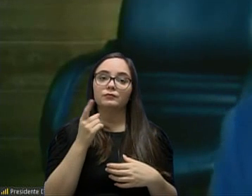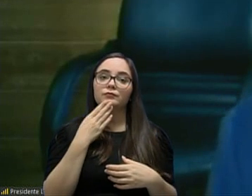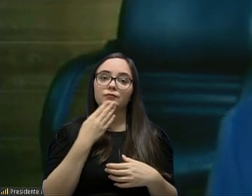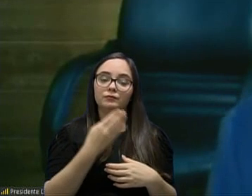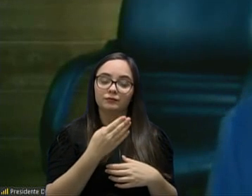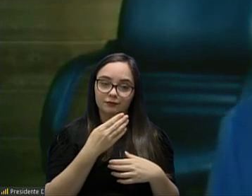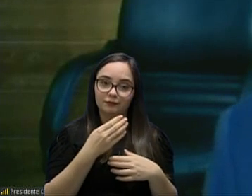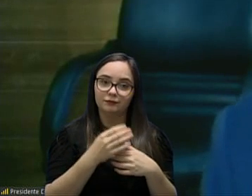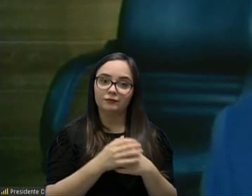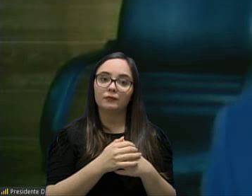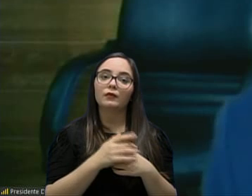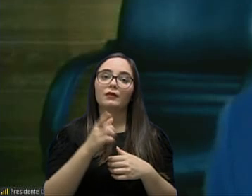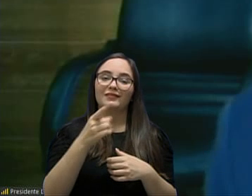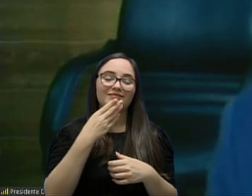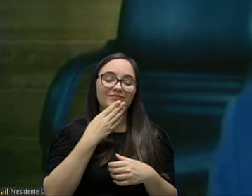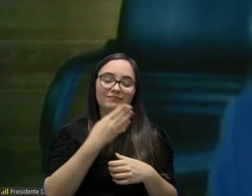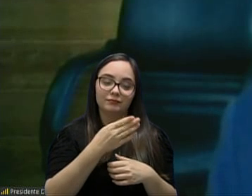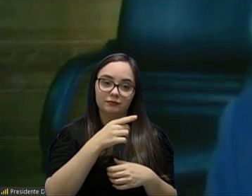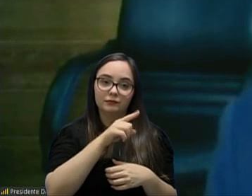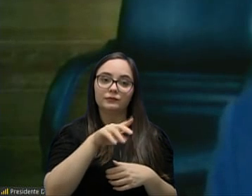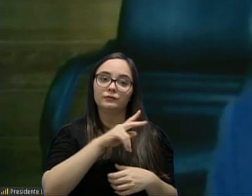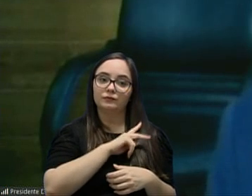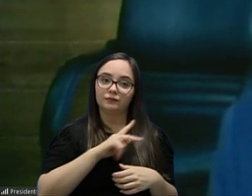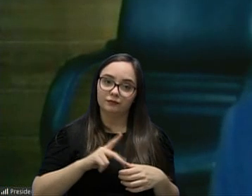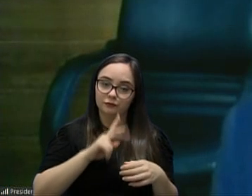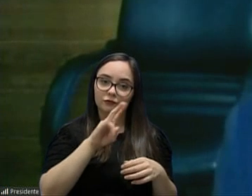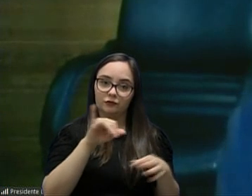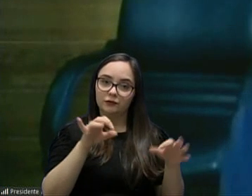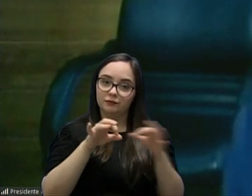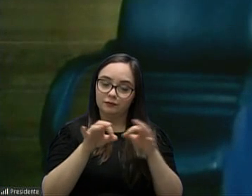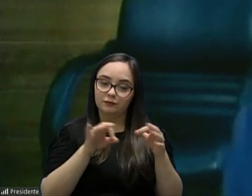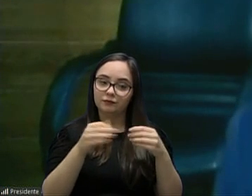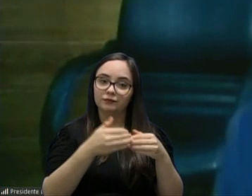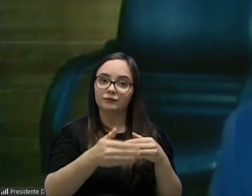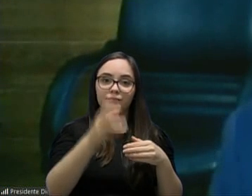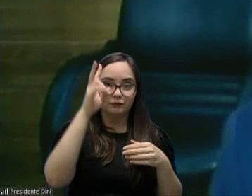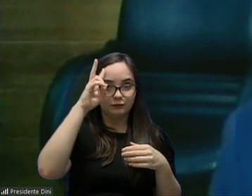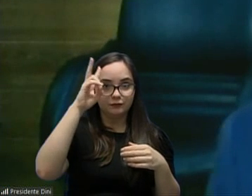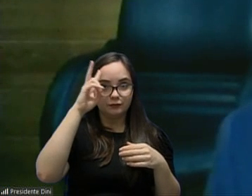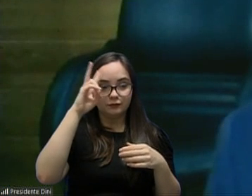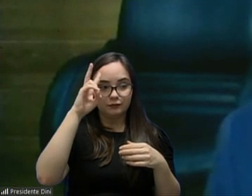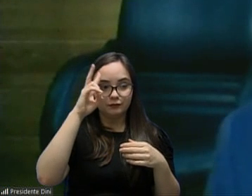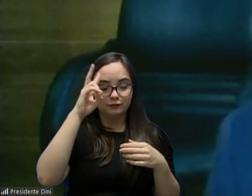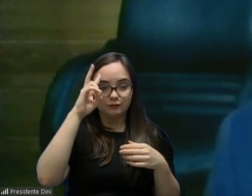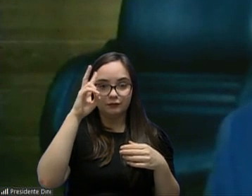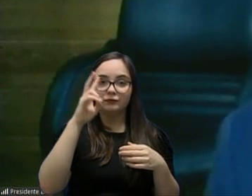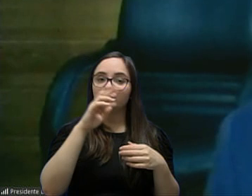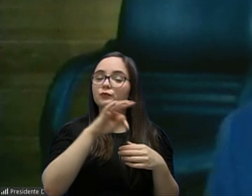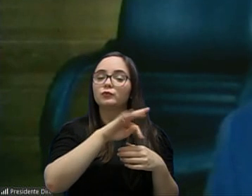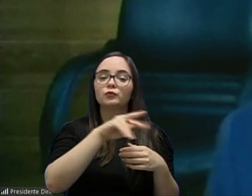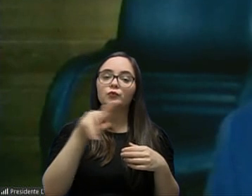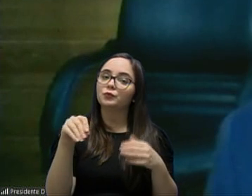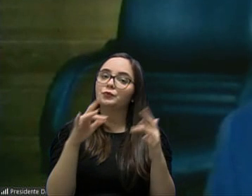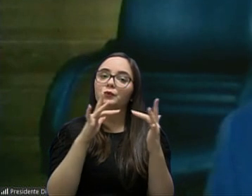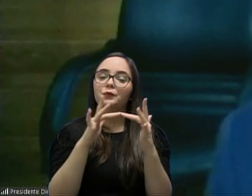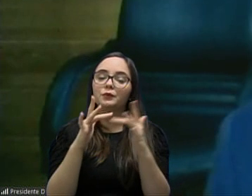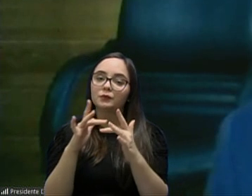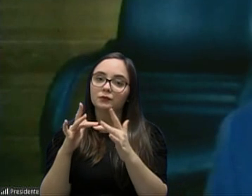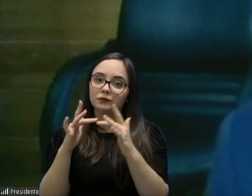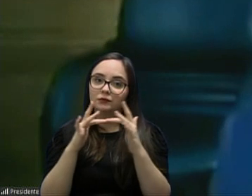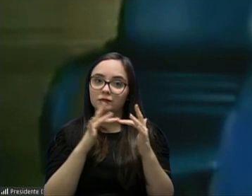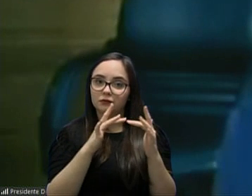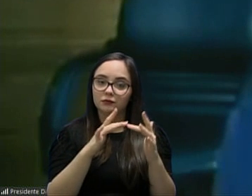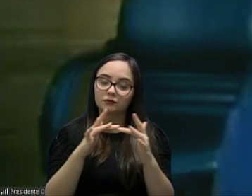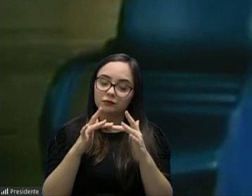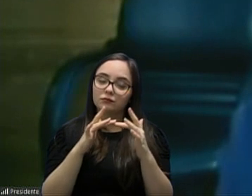a presidência vai organizar, a partir de segunda-feira, todos os contatos possíveis para